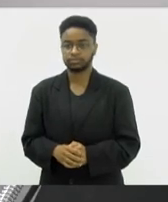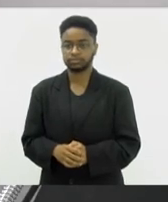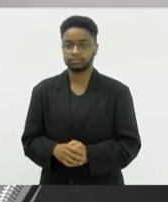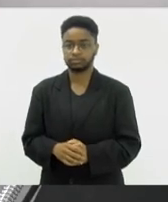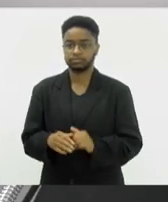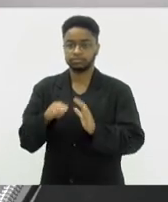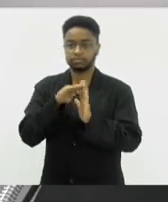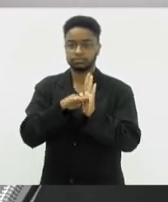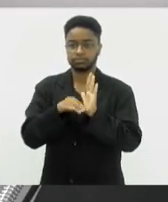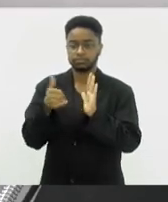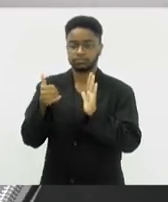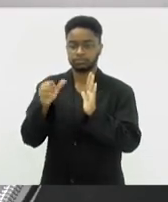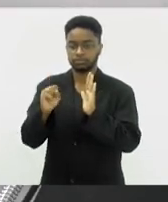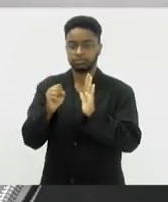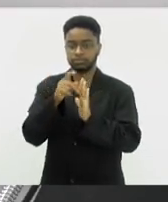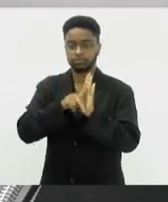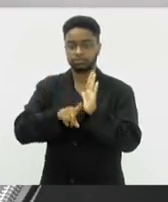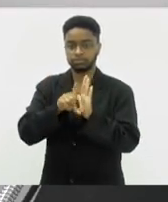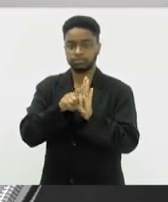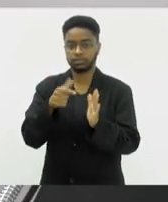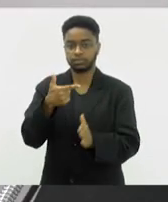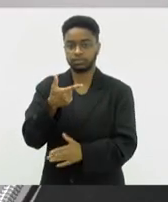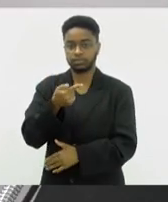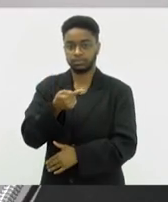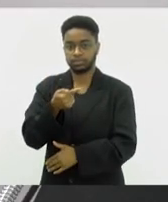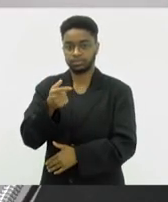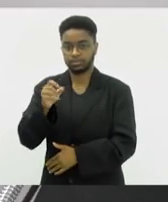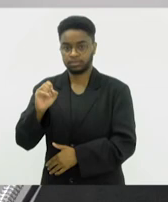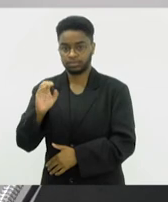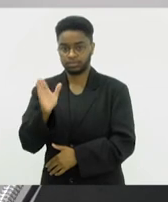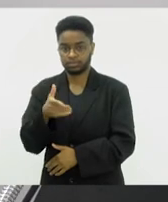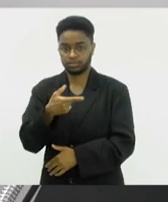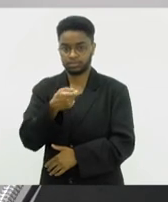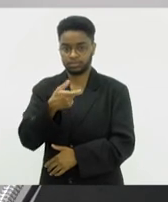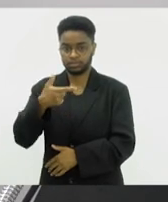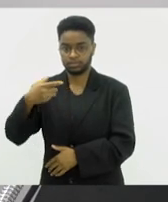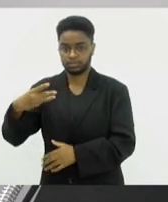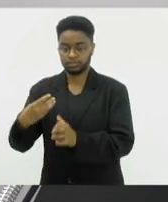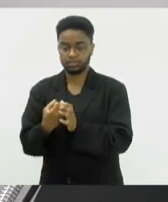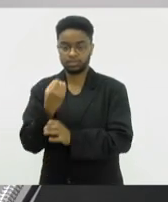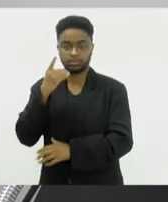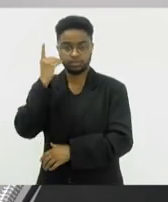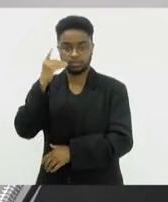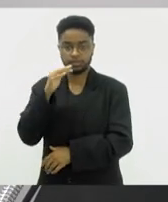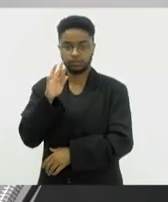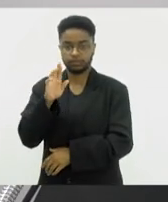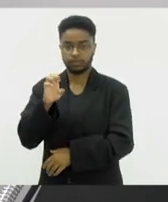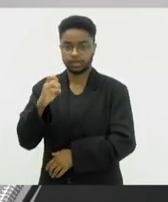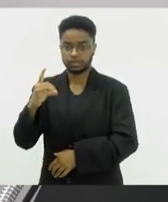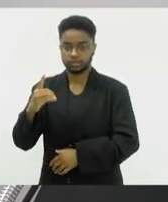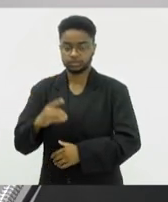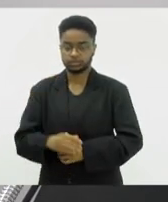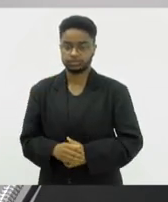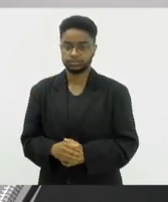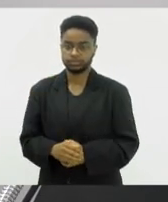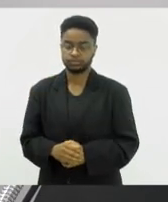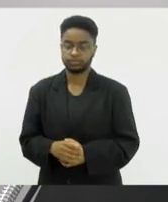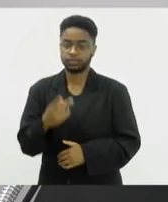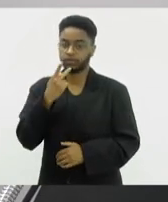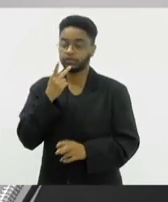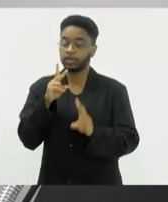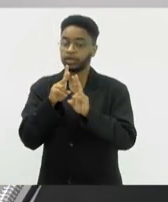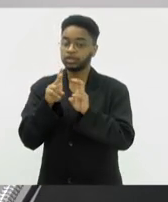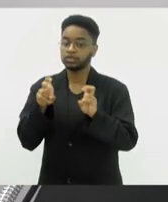18 da pauta, projeto de lei 270 de 23, de autoria do deputado Fred Pacheco, que dispõe sobre